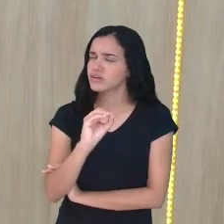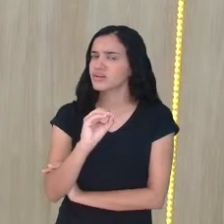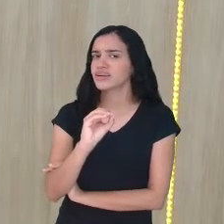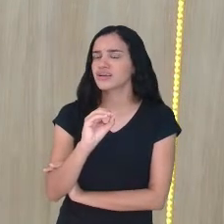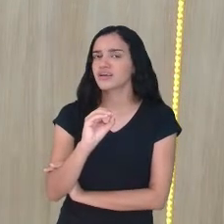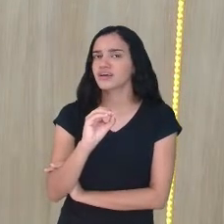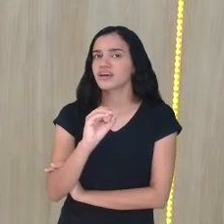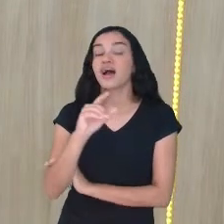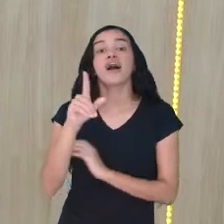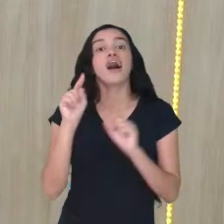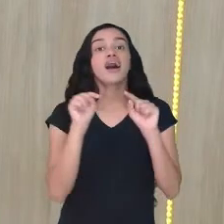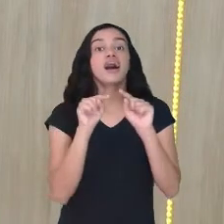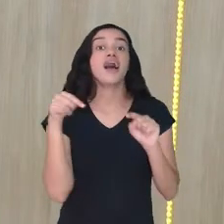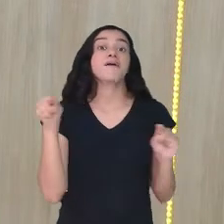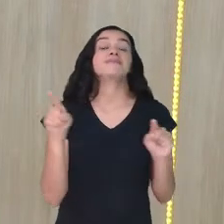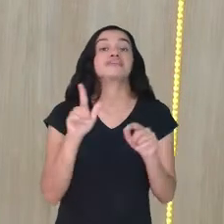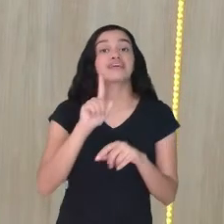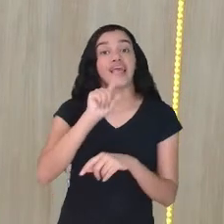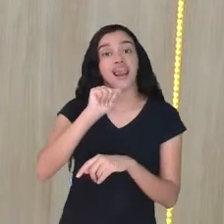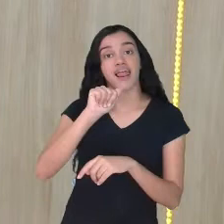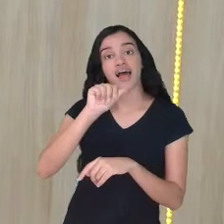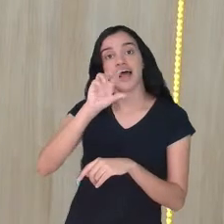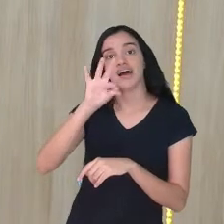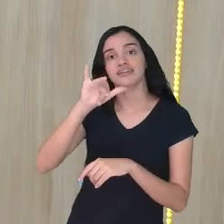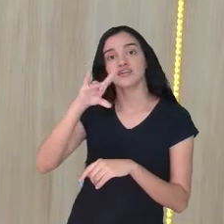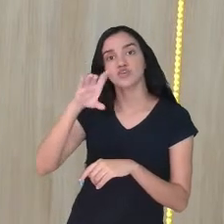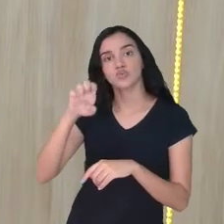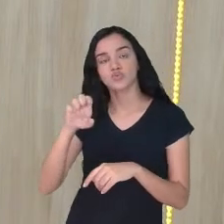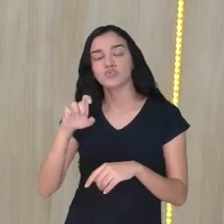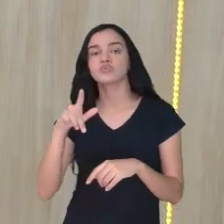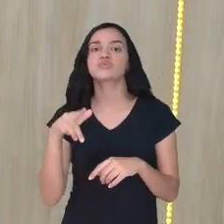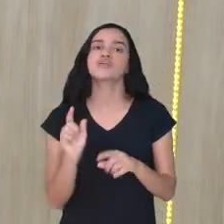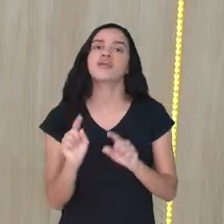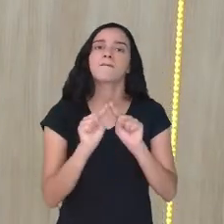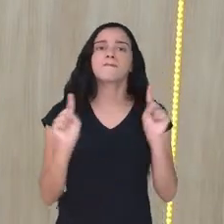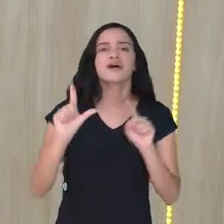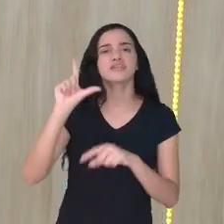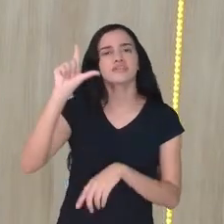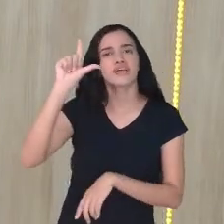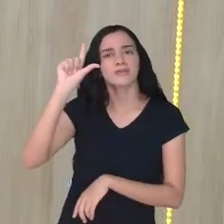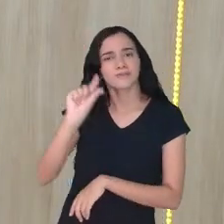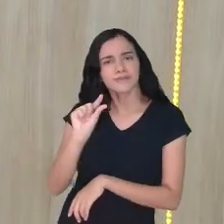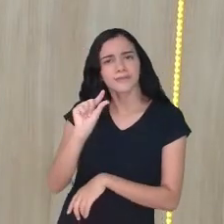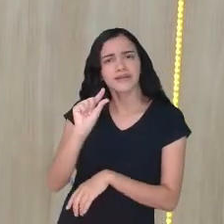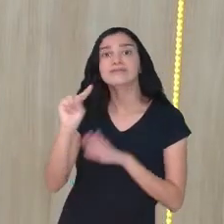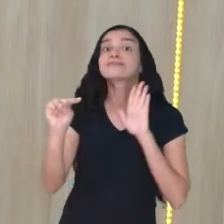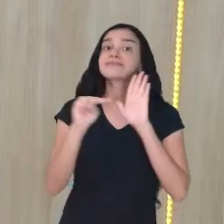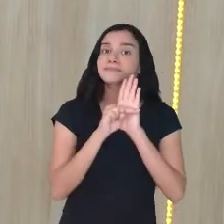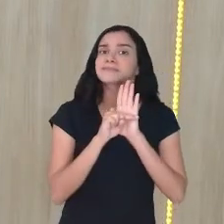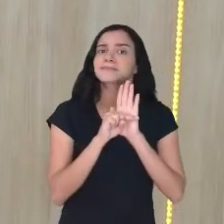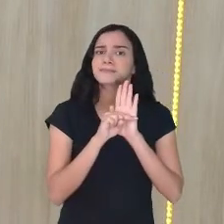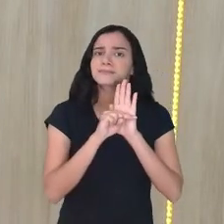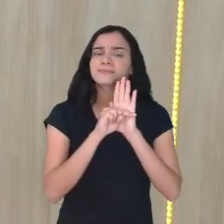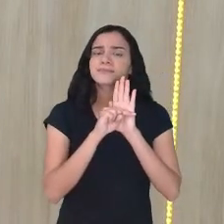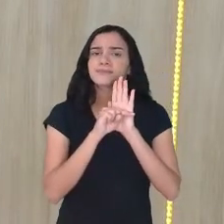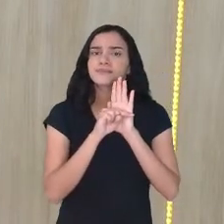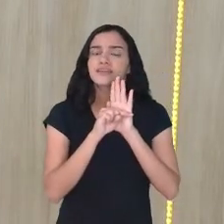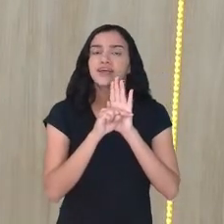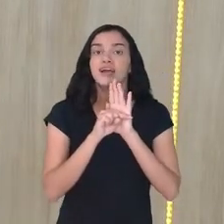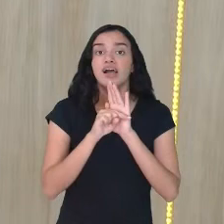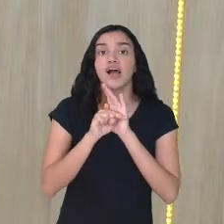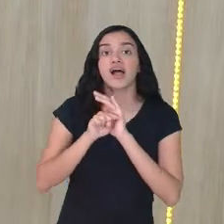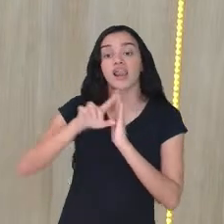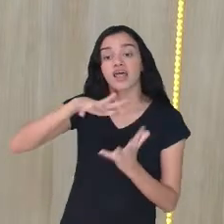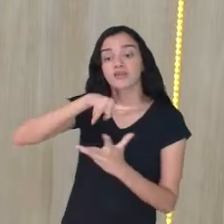Menos 90. Mas aqui é latitude e longitude. Mas aqui são temperaturas muito negativas, né? Lá no Polo